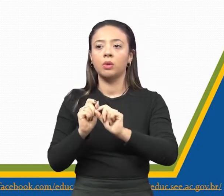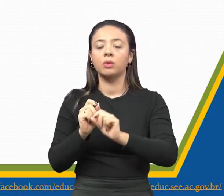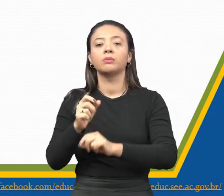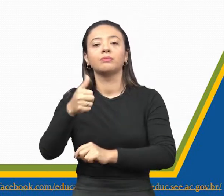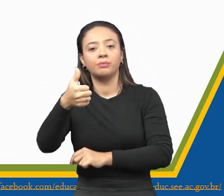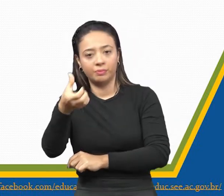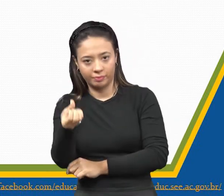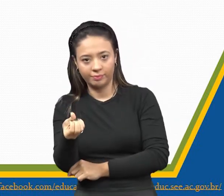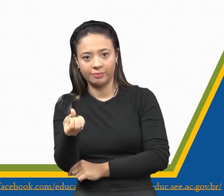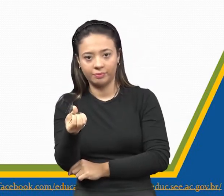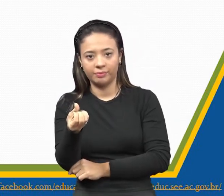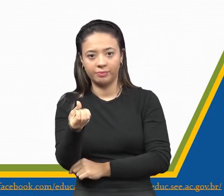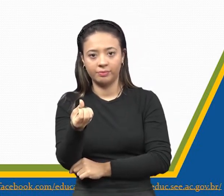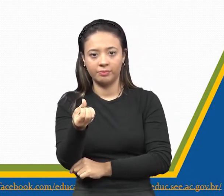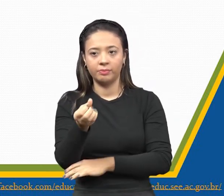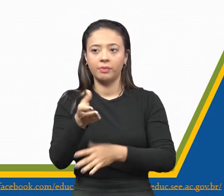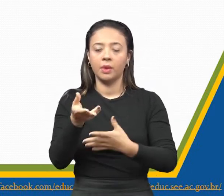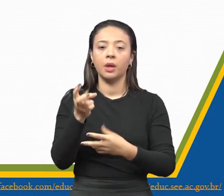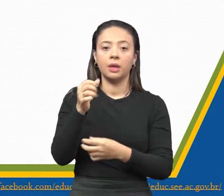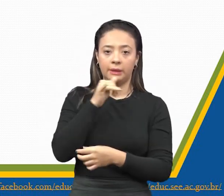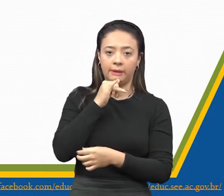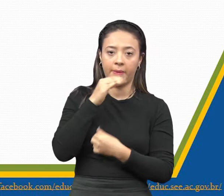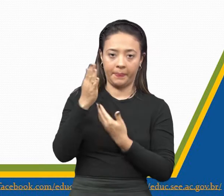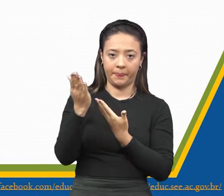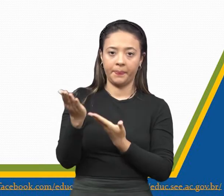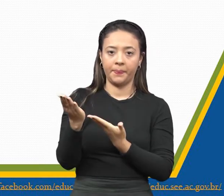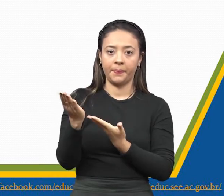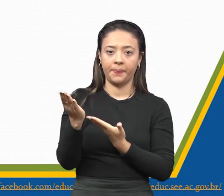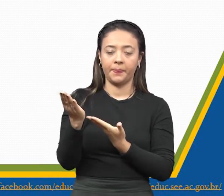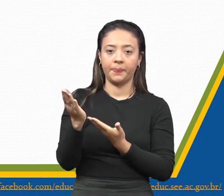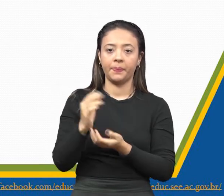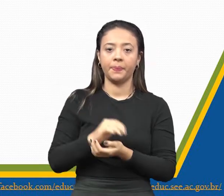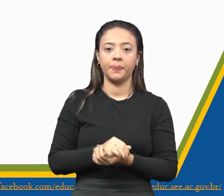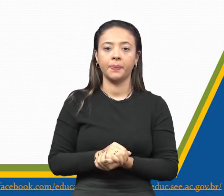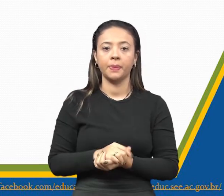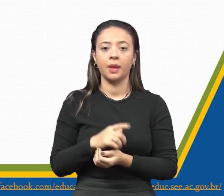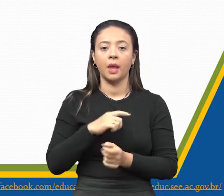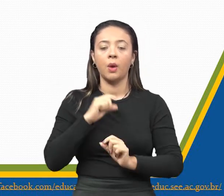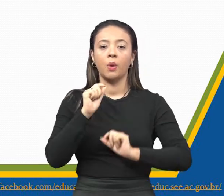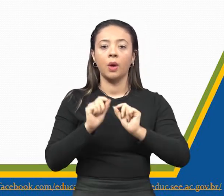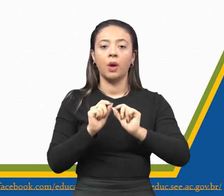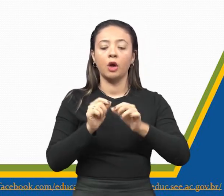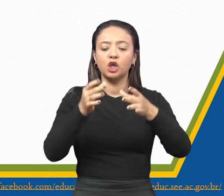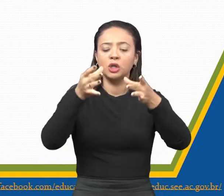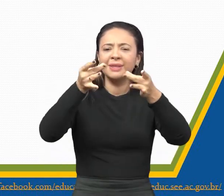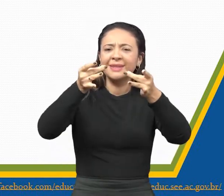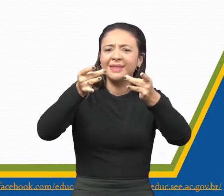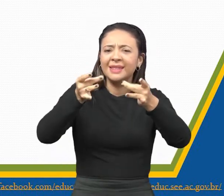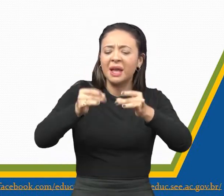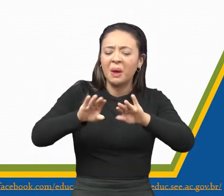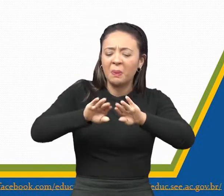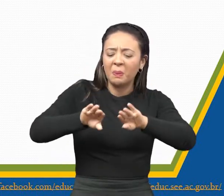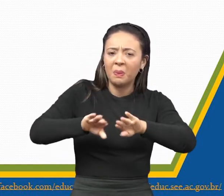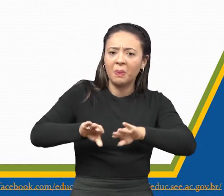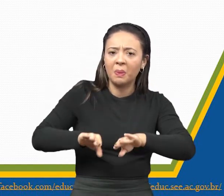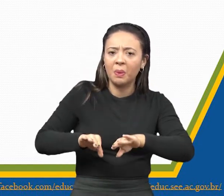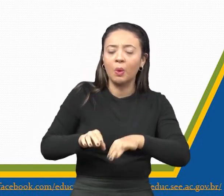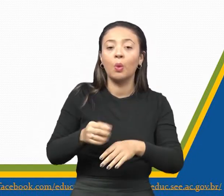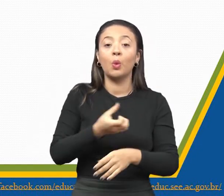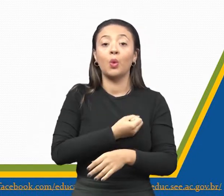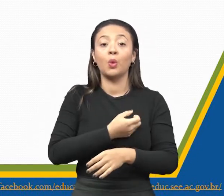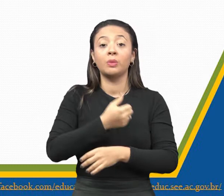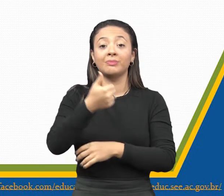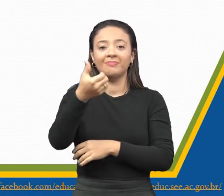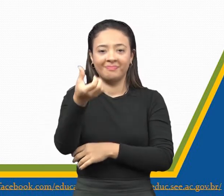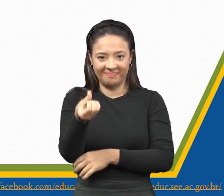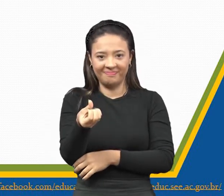a 16. Nesse caso aqui, nós vamos fatorar o número 16, ou seja, é como se eu